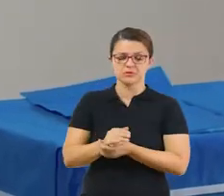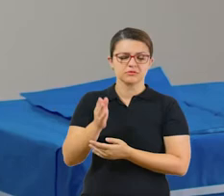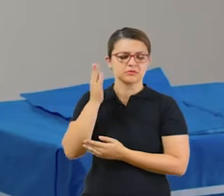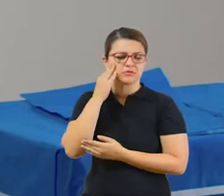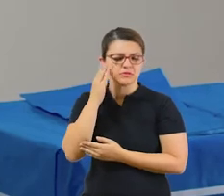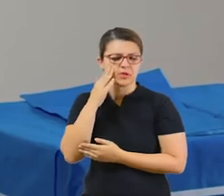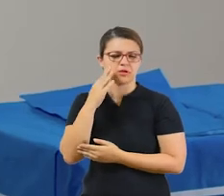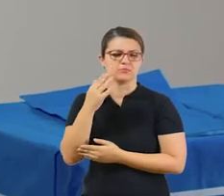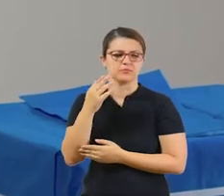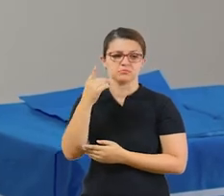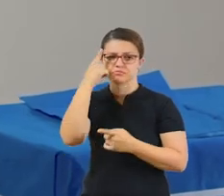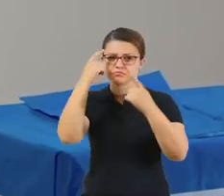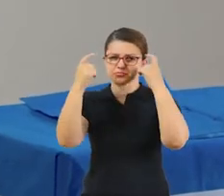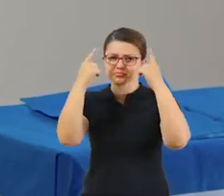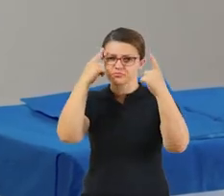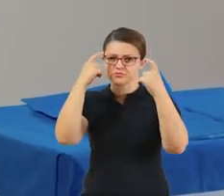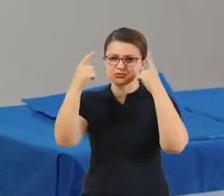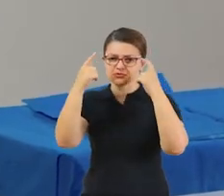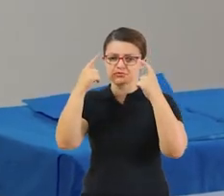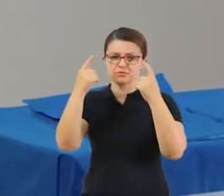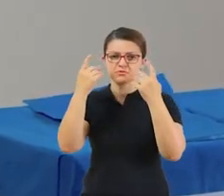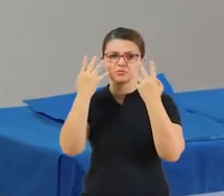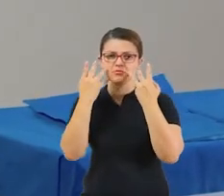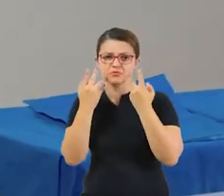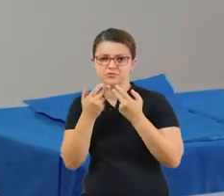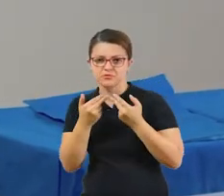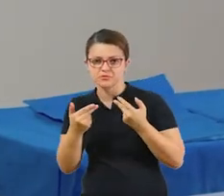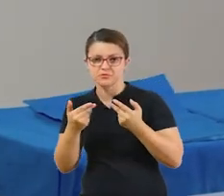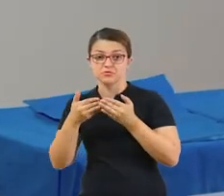com pessoas e bichos e com barquinhos no mar.